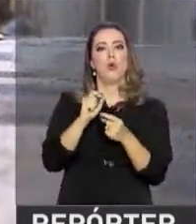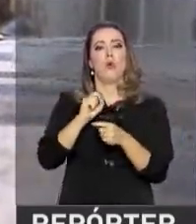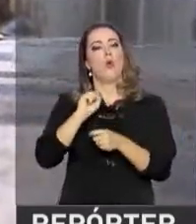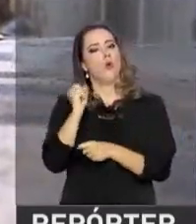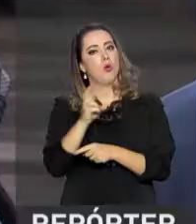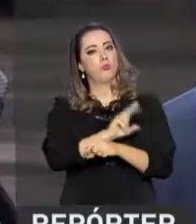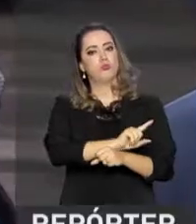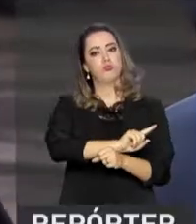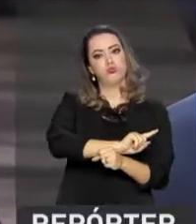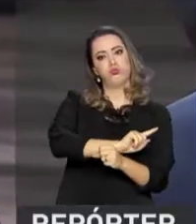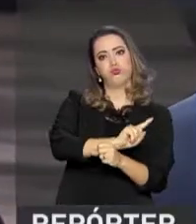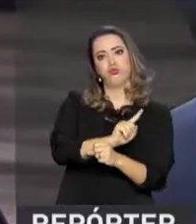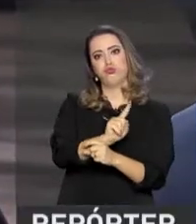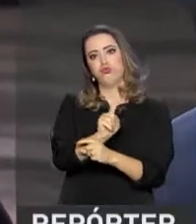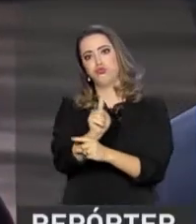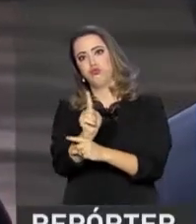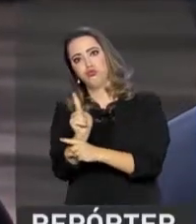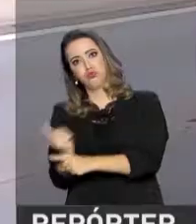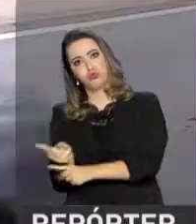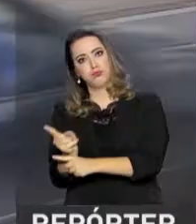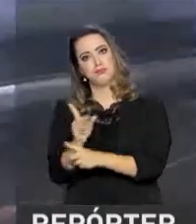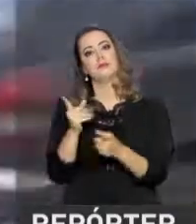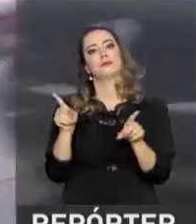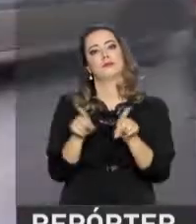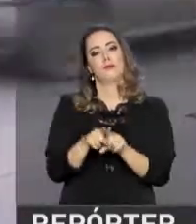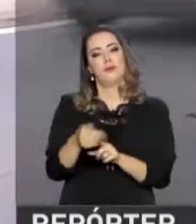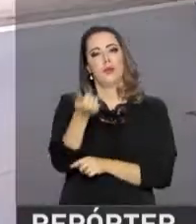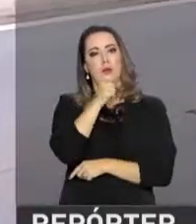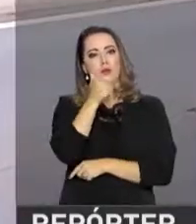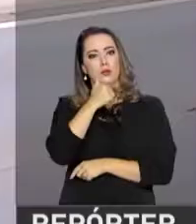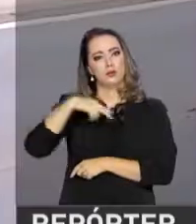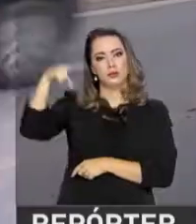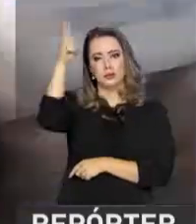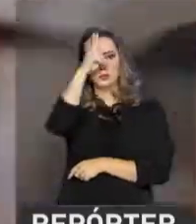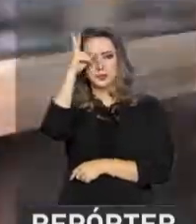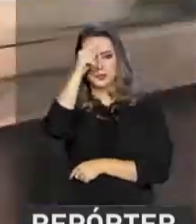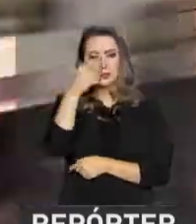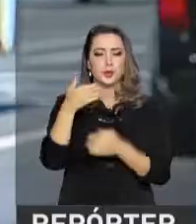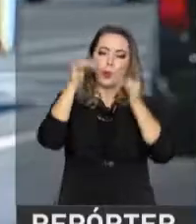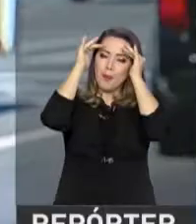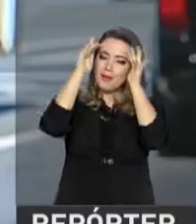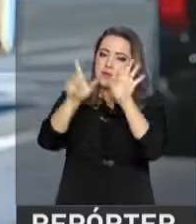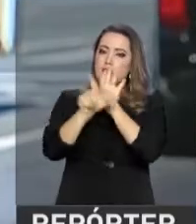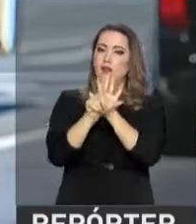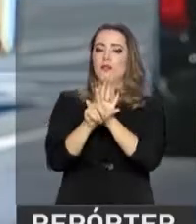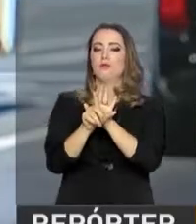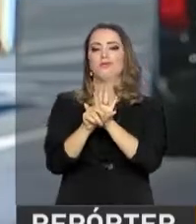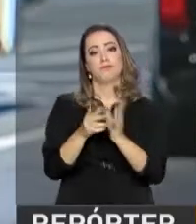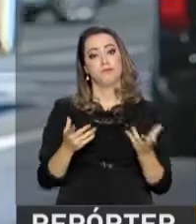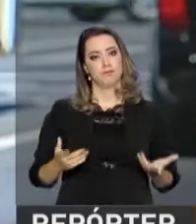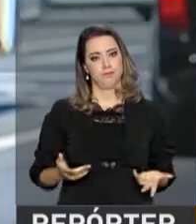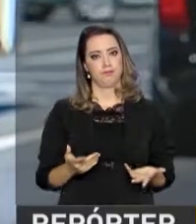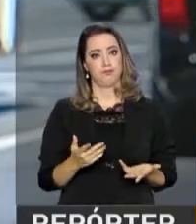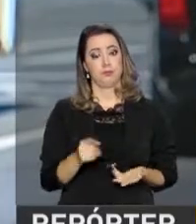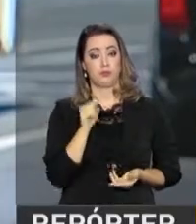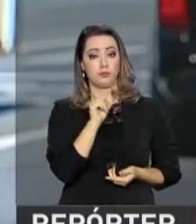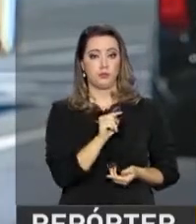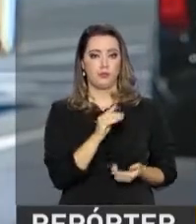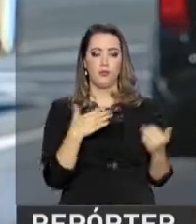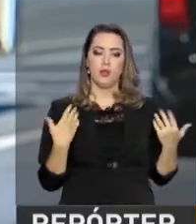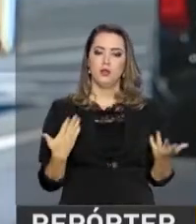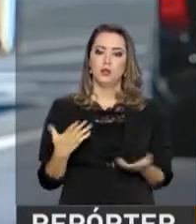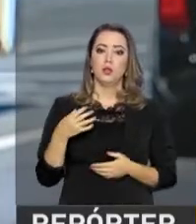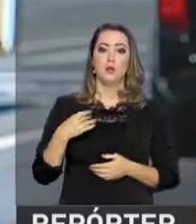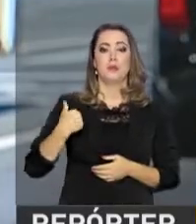é permitido o consumo de álcool ea desobediência à sinalização o balanço apontou quase 6 milhões